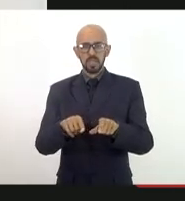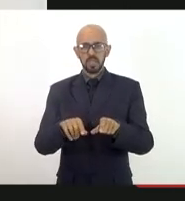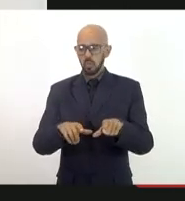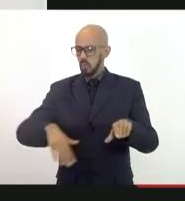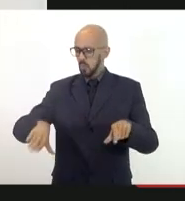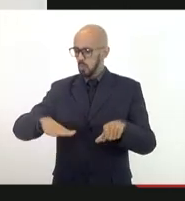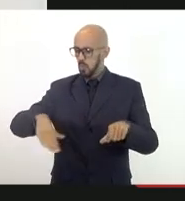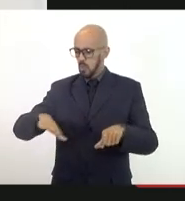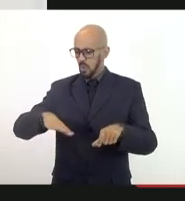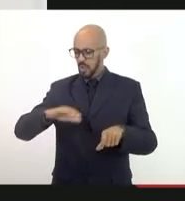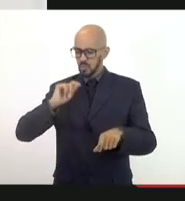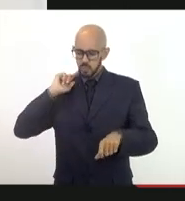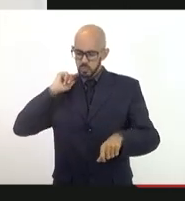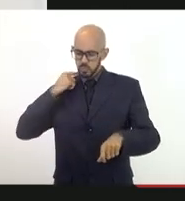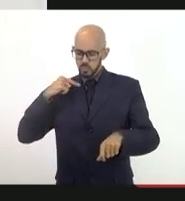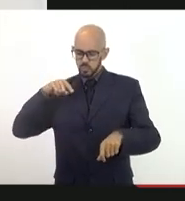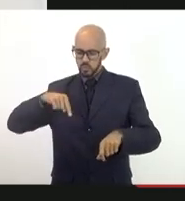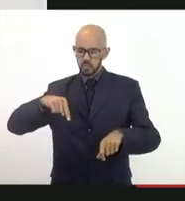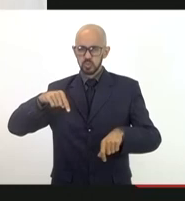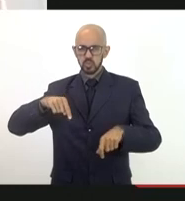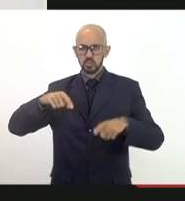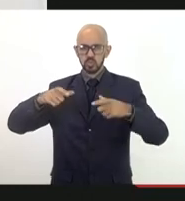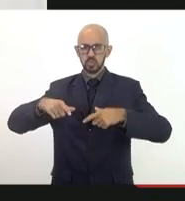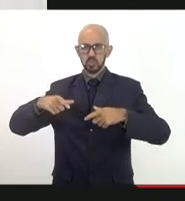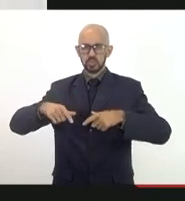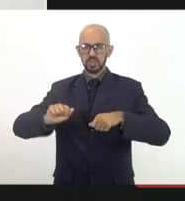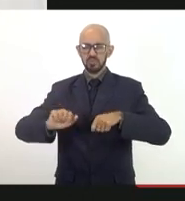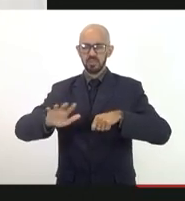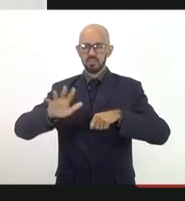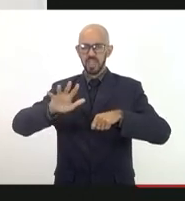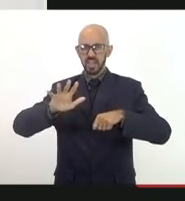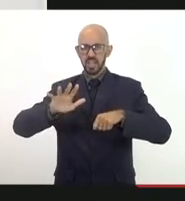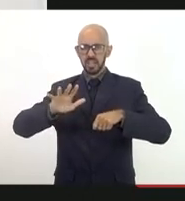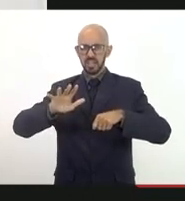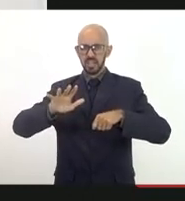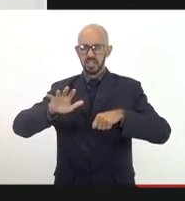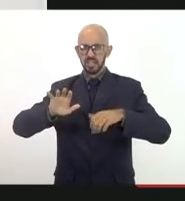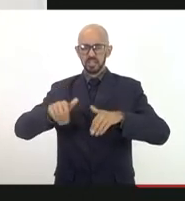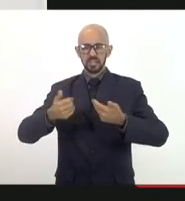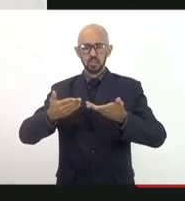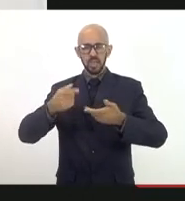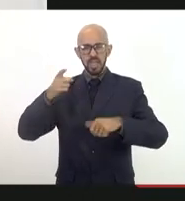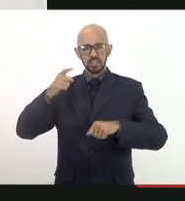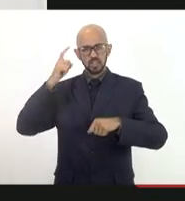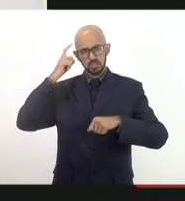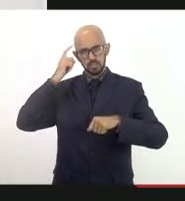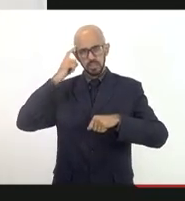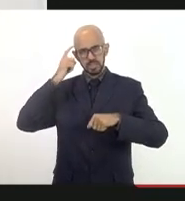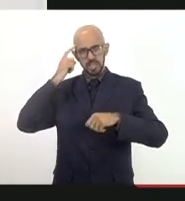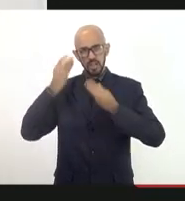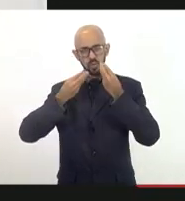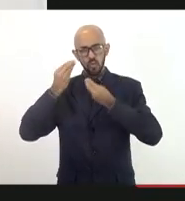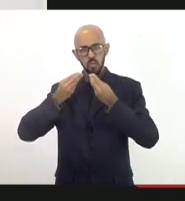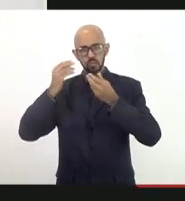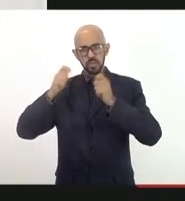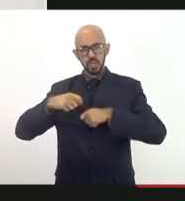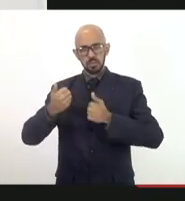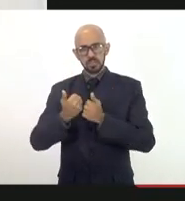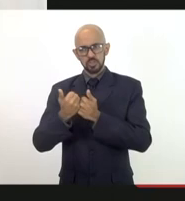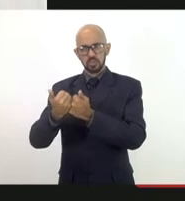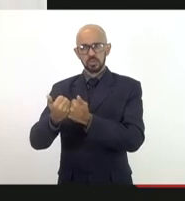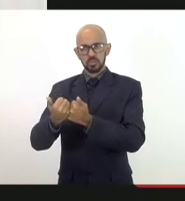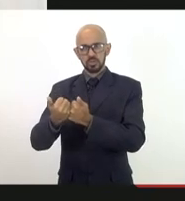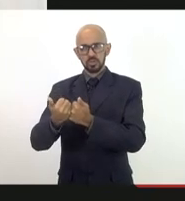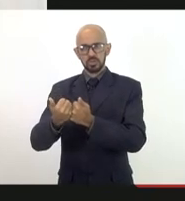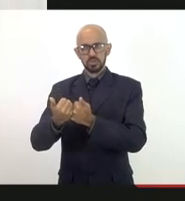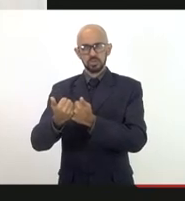isso é importante explicar para quem está nos assistindo e ver assim, no que nós podemos contribuir também com essa causa. E quando nós estivemos lá no